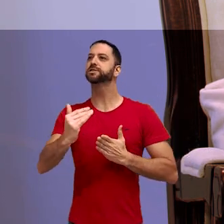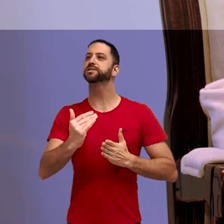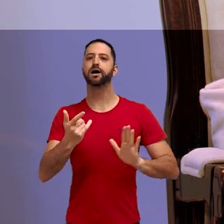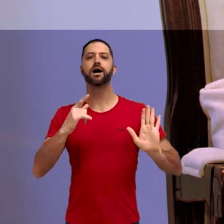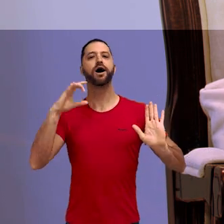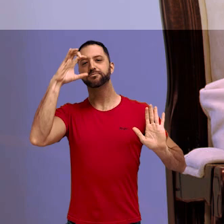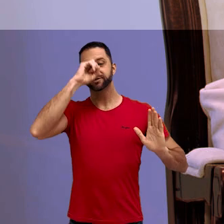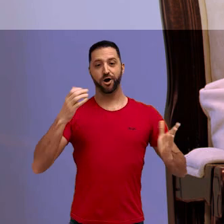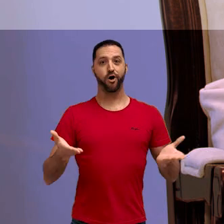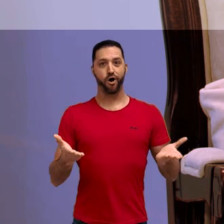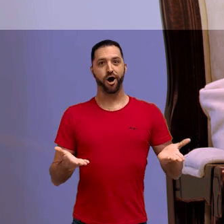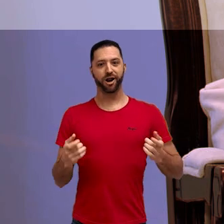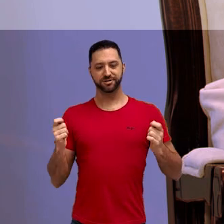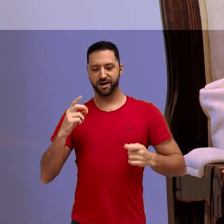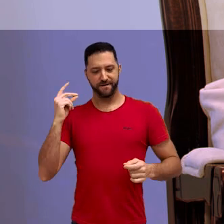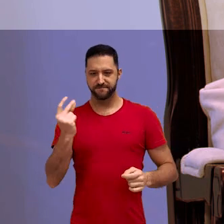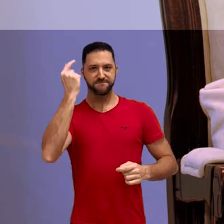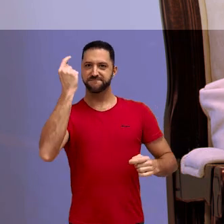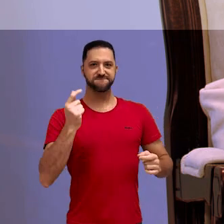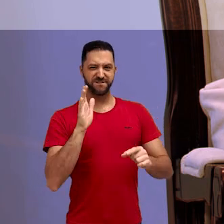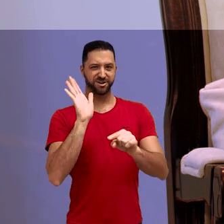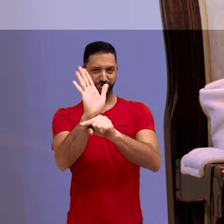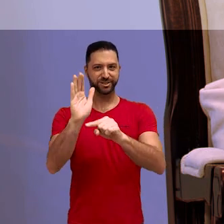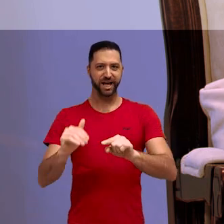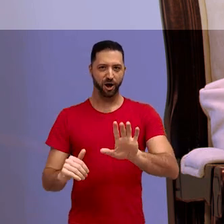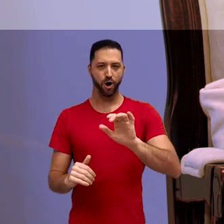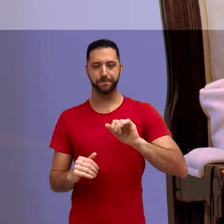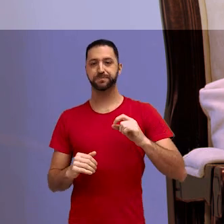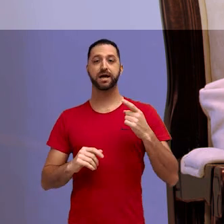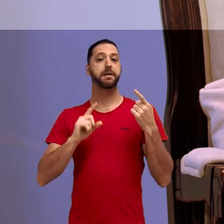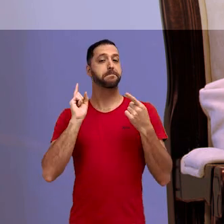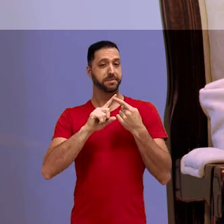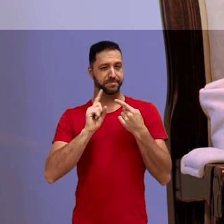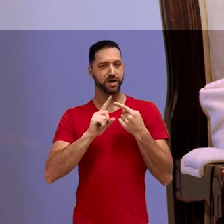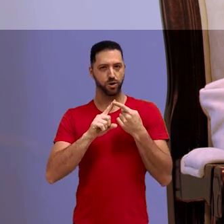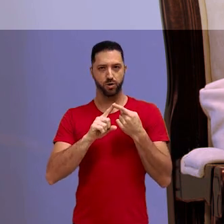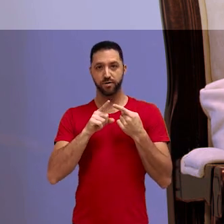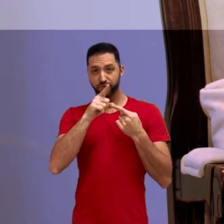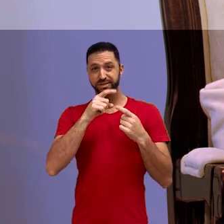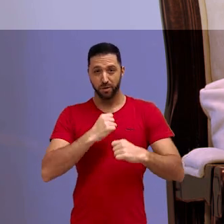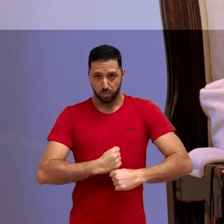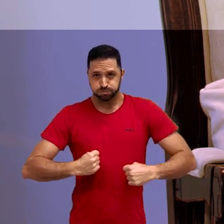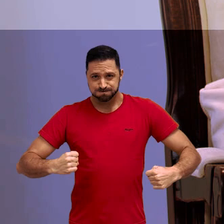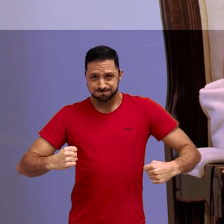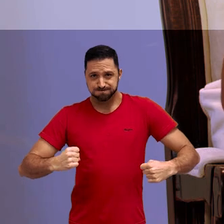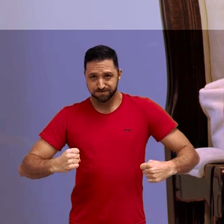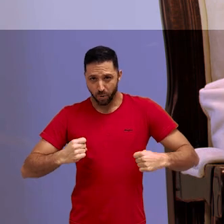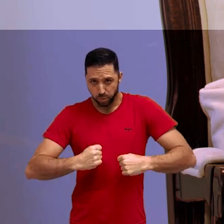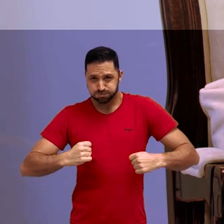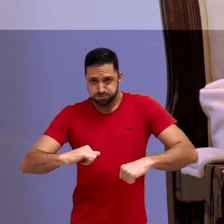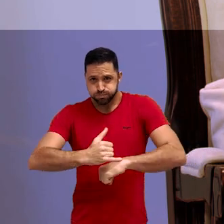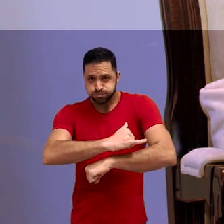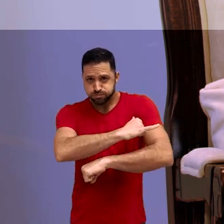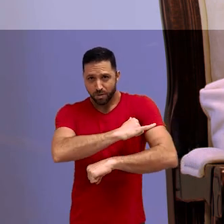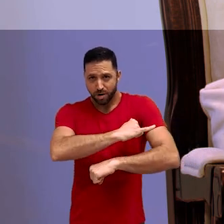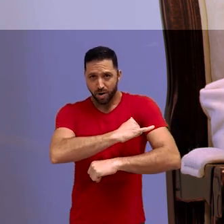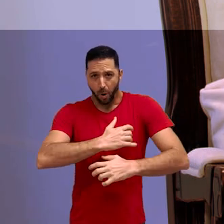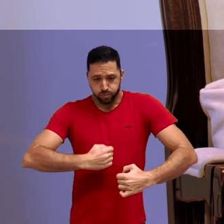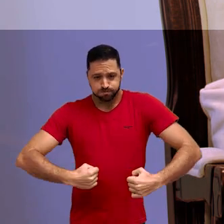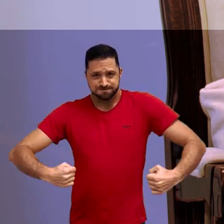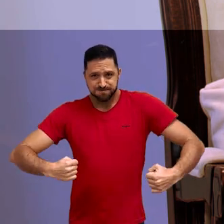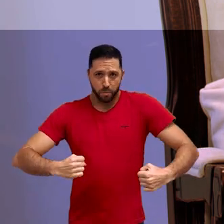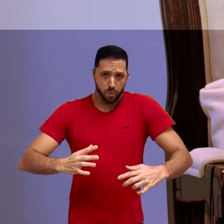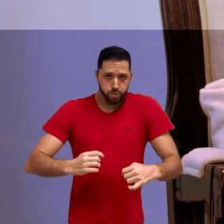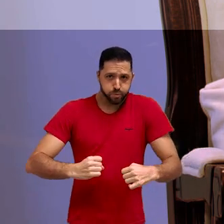vou fazer, né, que você vai aprender aqui no Ressoar, já vai te ajudar. Primeiro ponto, você está acima do peso?